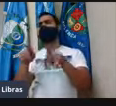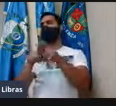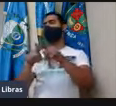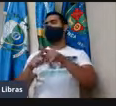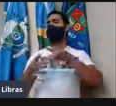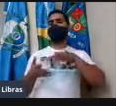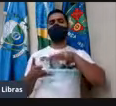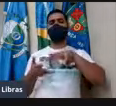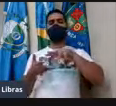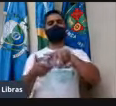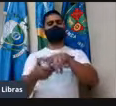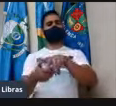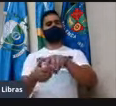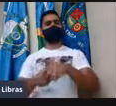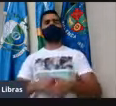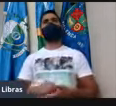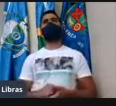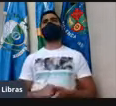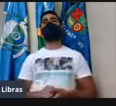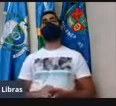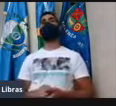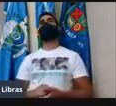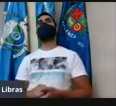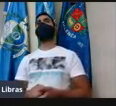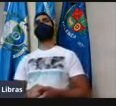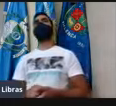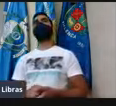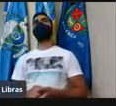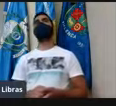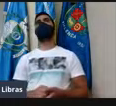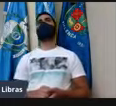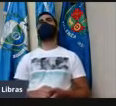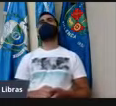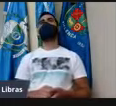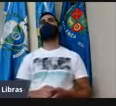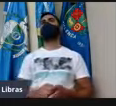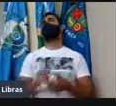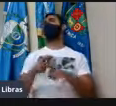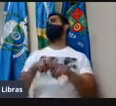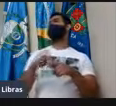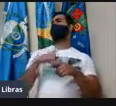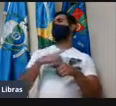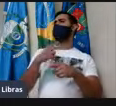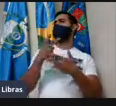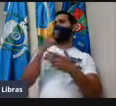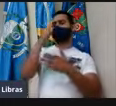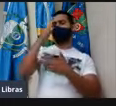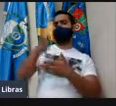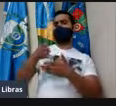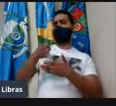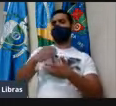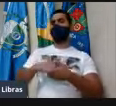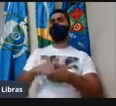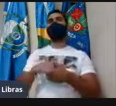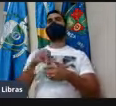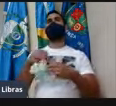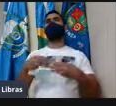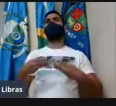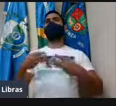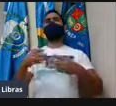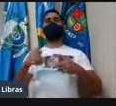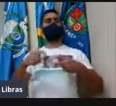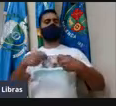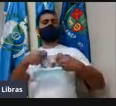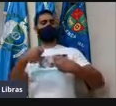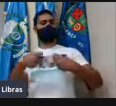inteiro. Com isso, foram implantadas algumas decisões no Ministério da